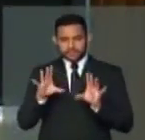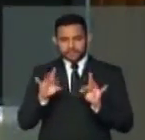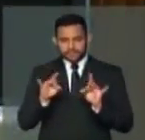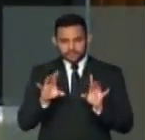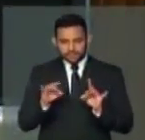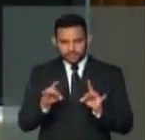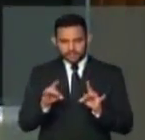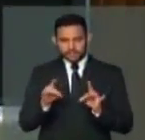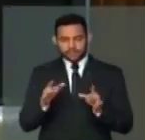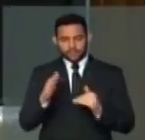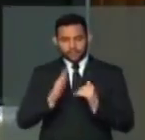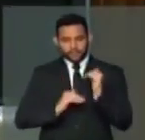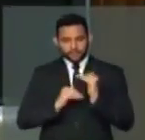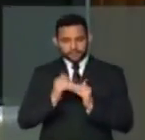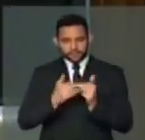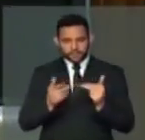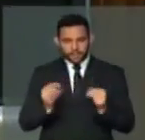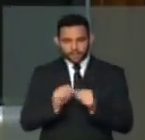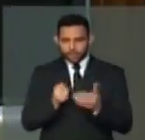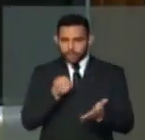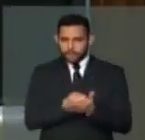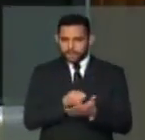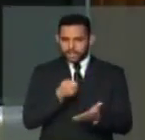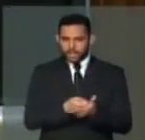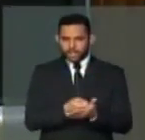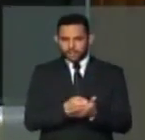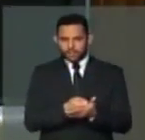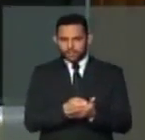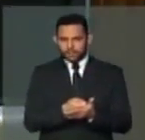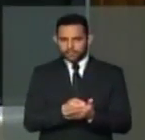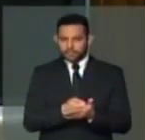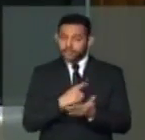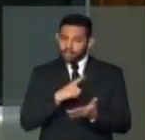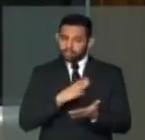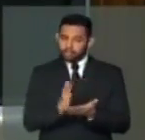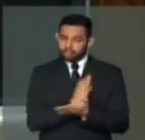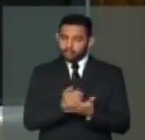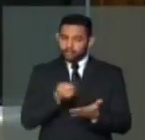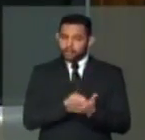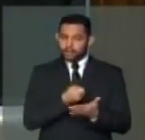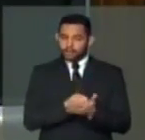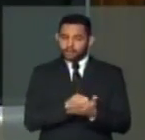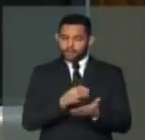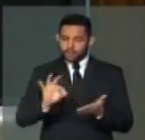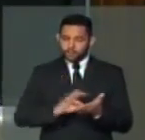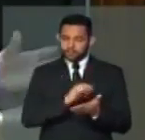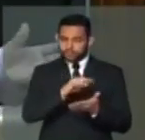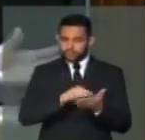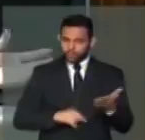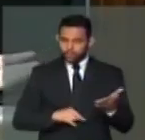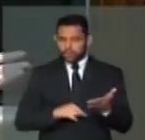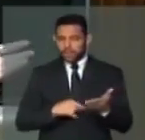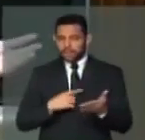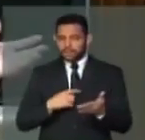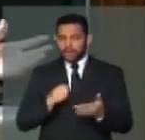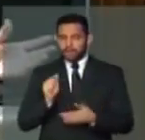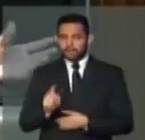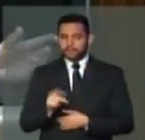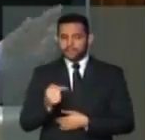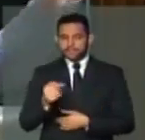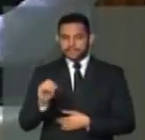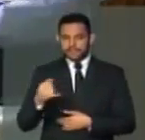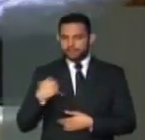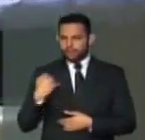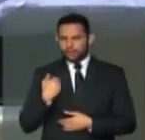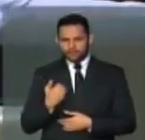cientistas, profissionais, obrigatoriamente, ainda tem, porque não foi ainda sancionado, que se aposentar aos 70 anos.